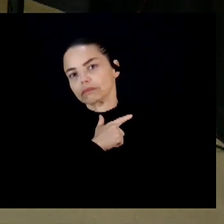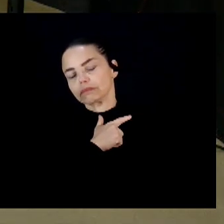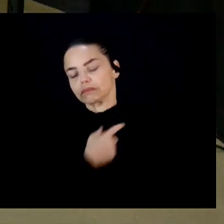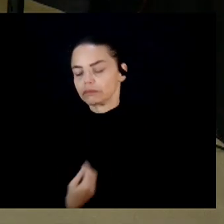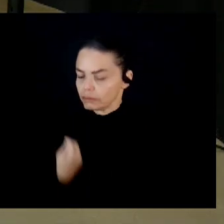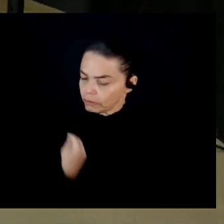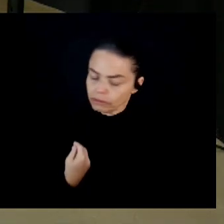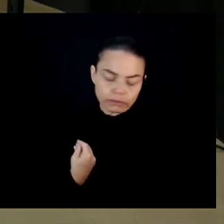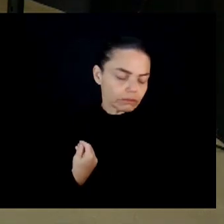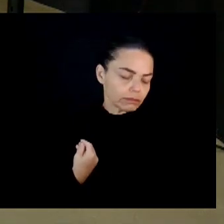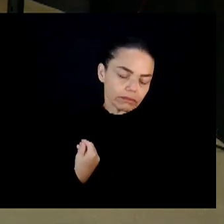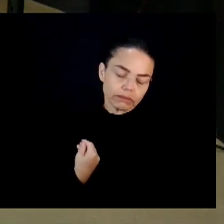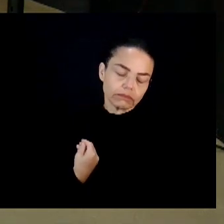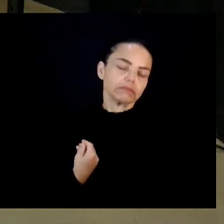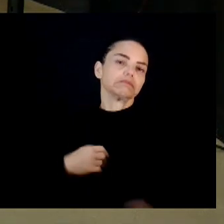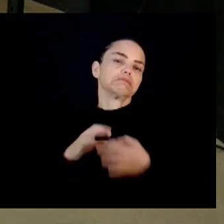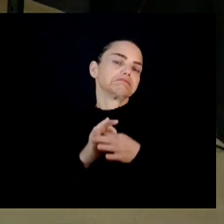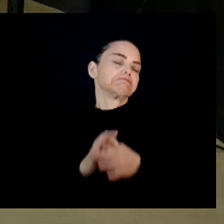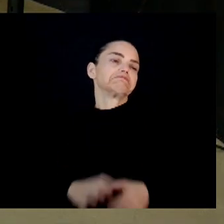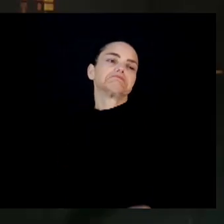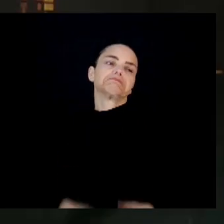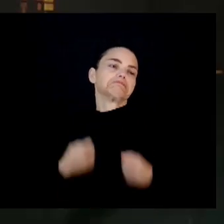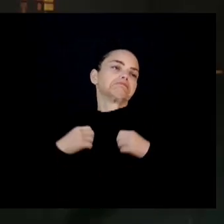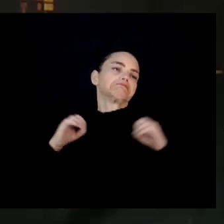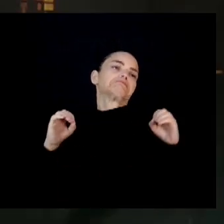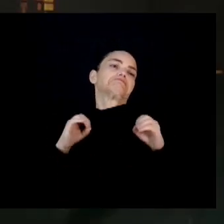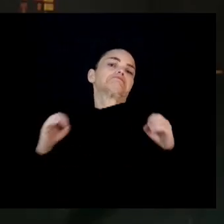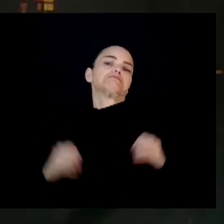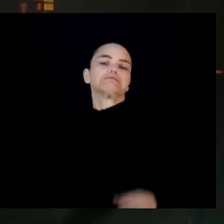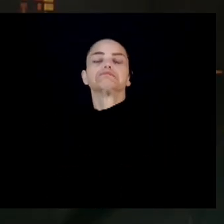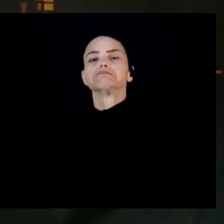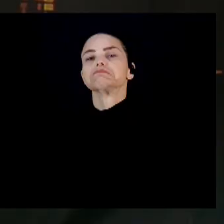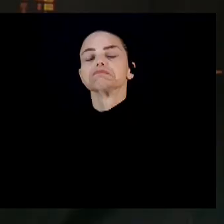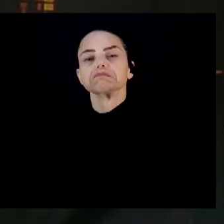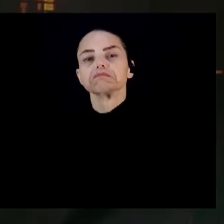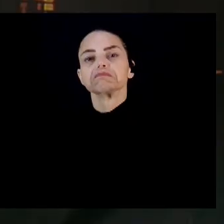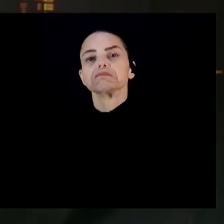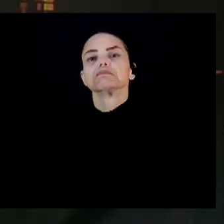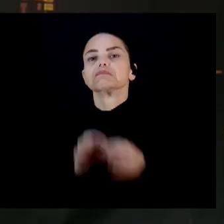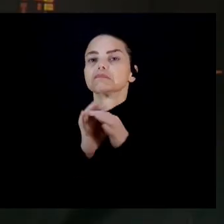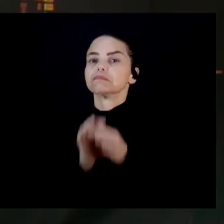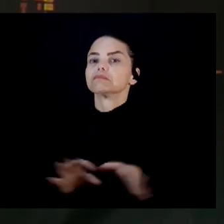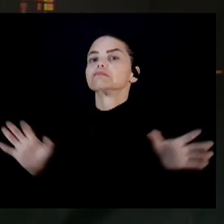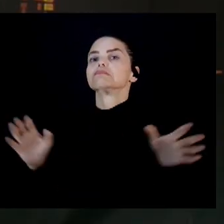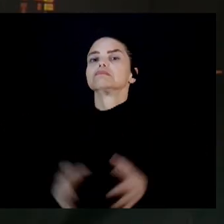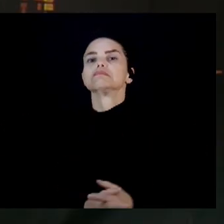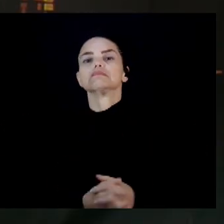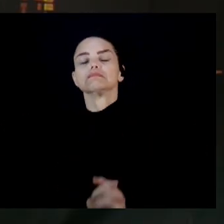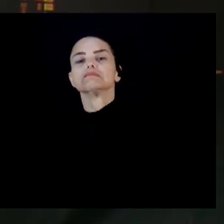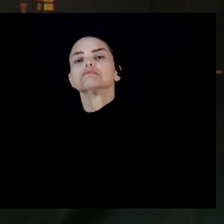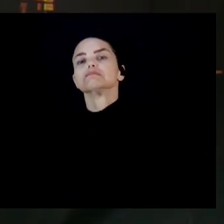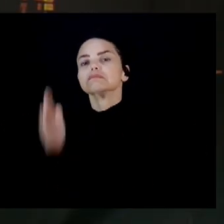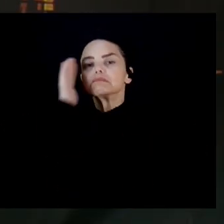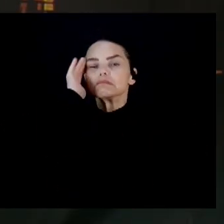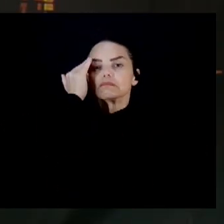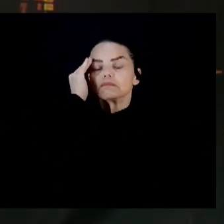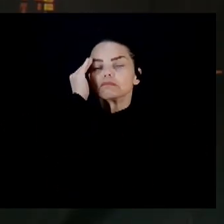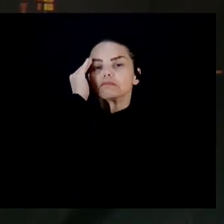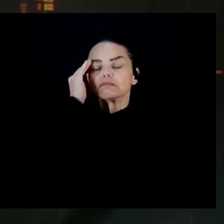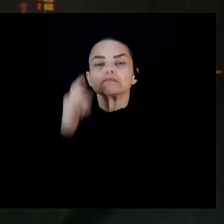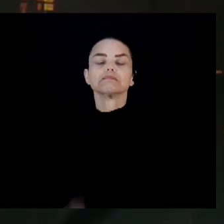se dispõe. A partir do momento que ela se dispõe, ela se entende que ela está rompendo